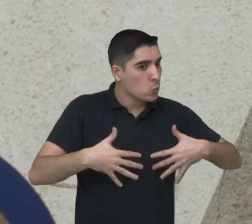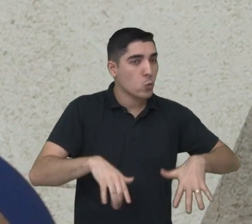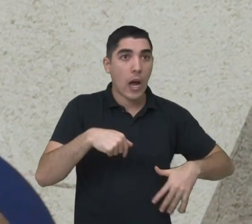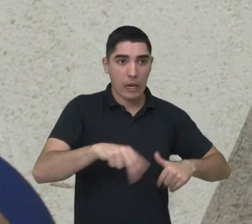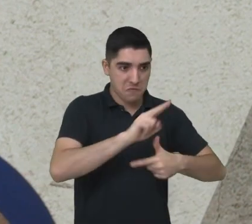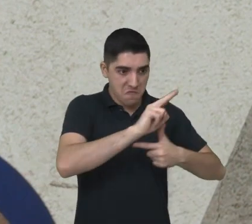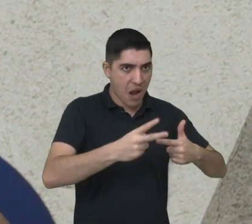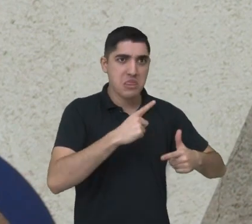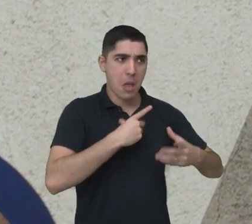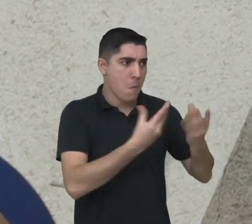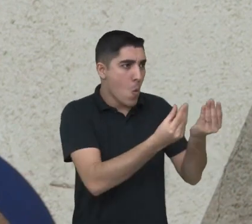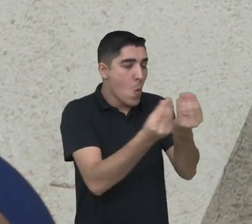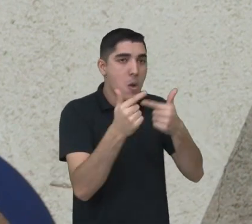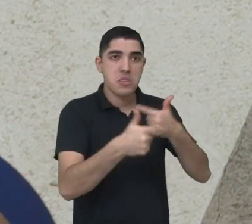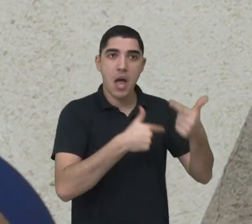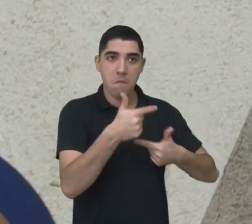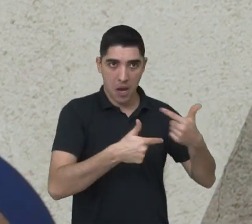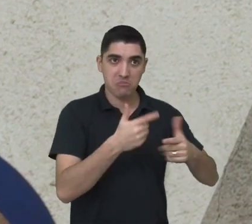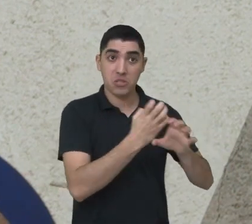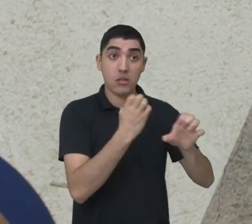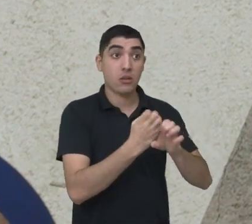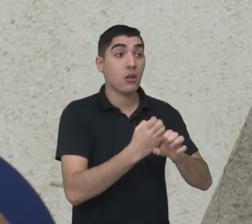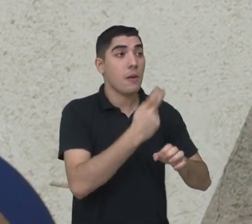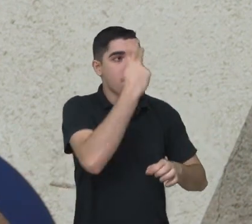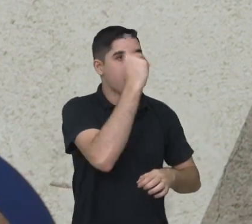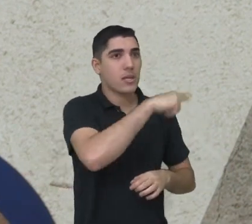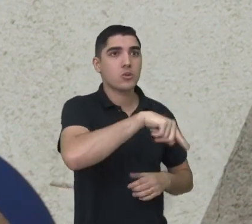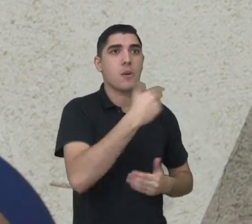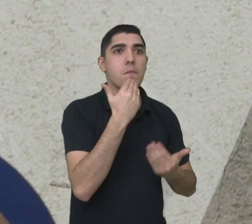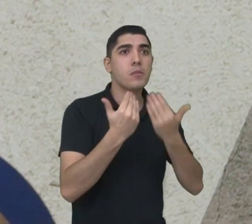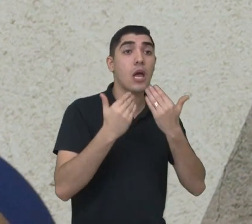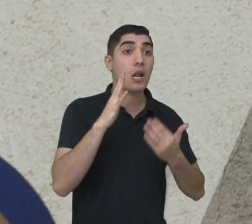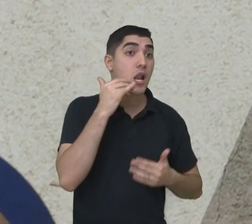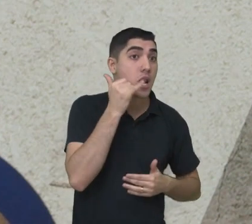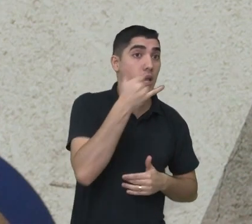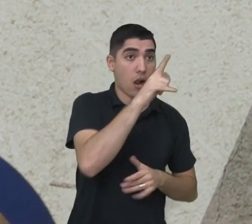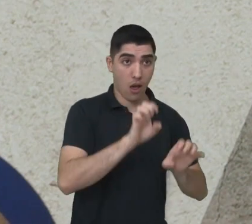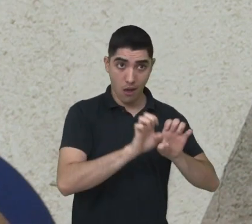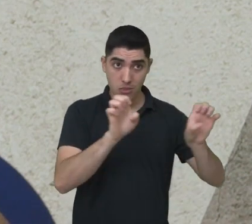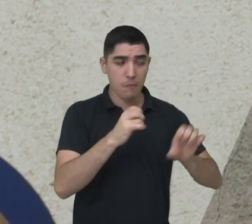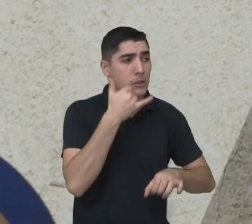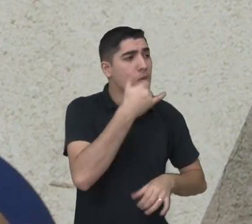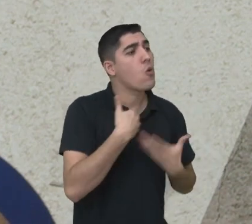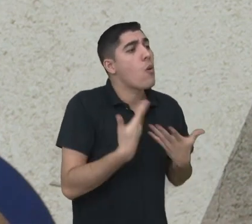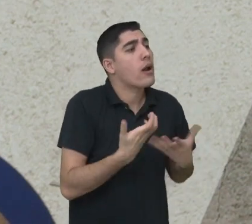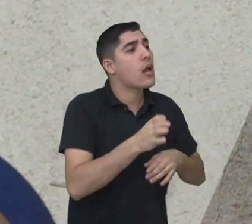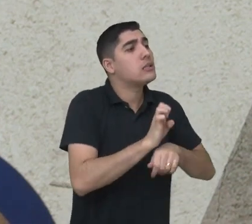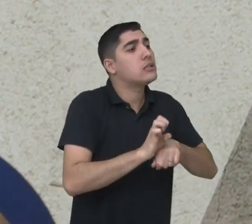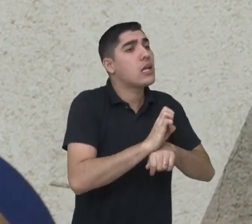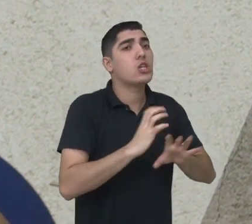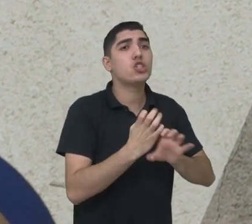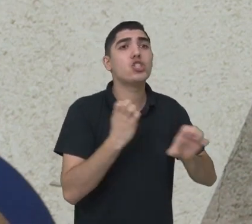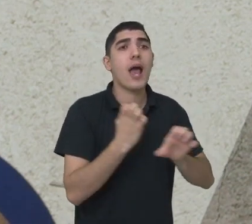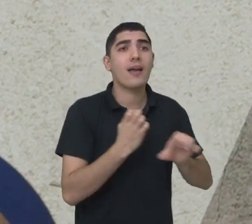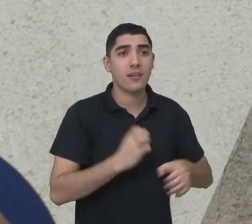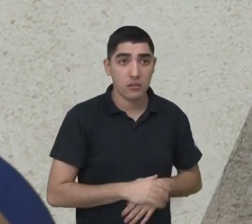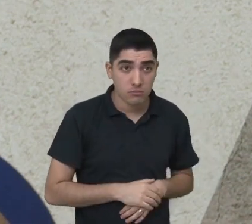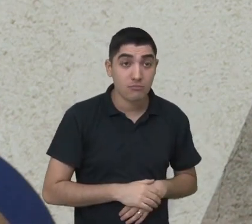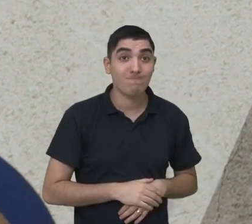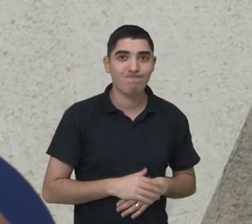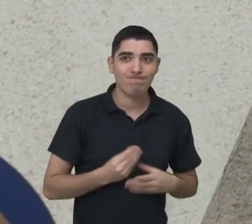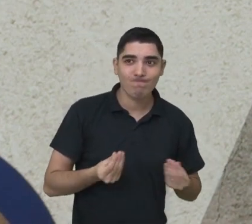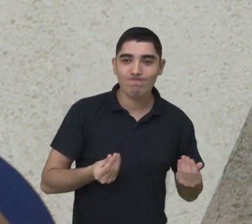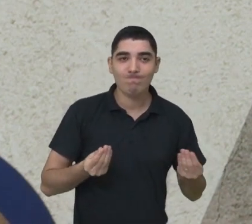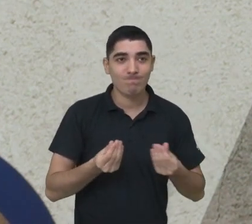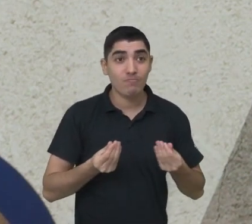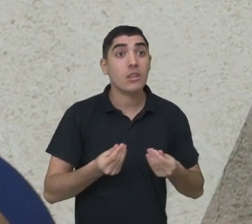as empresas, elas buscam a gente lá pedindo os estagiários. Então, assim, o tempo todo a gente precisa